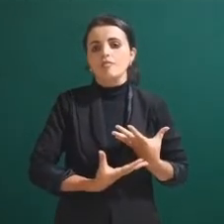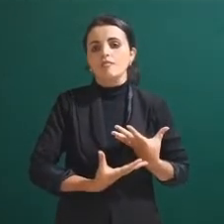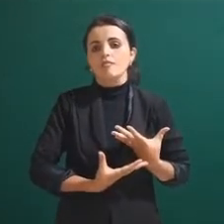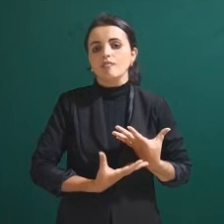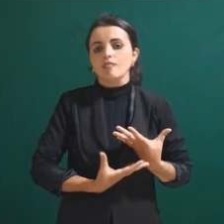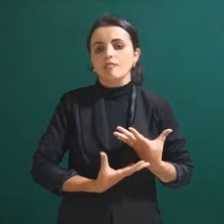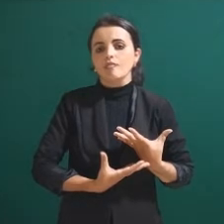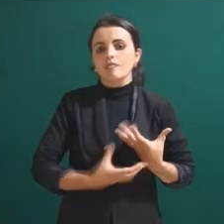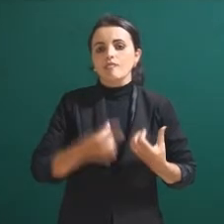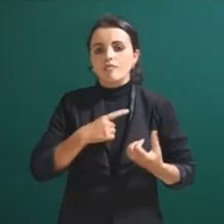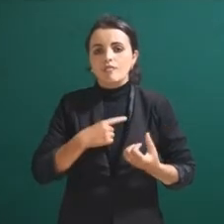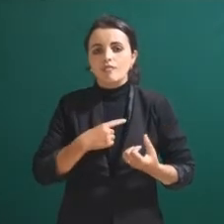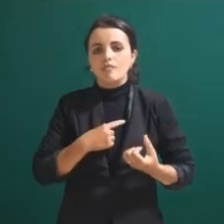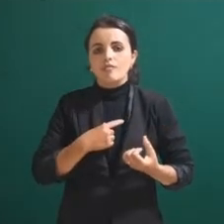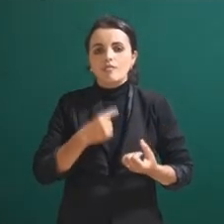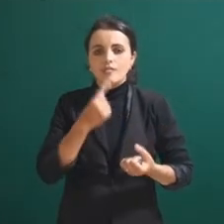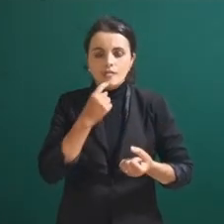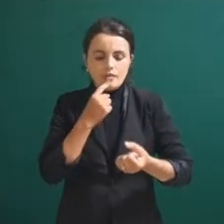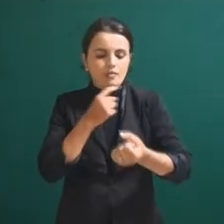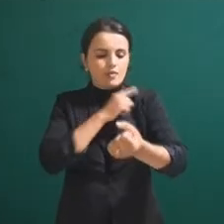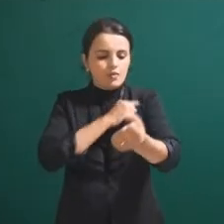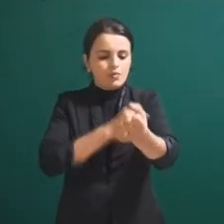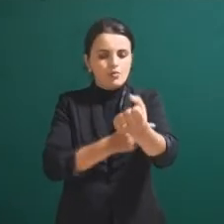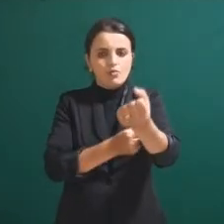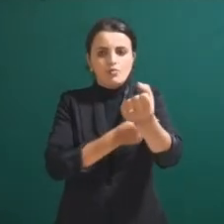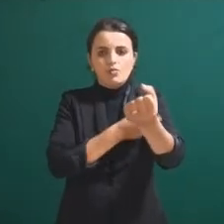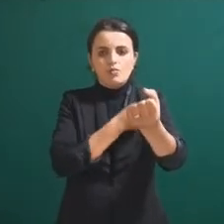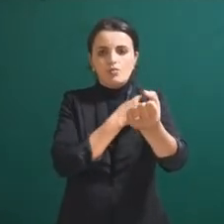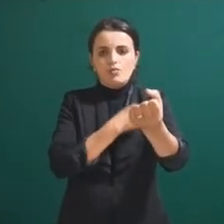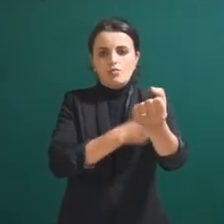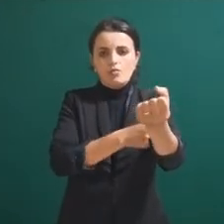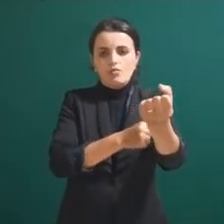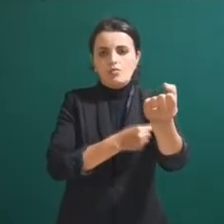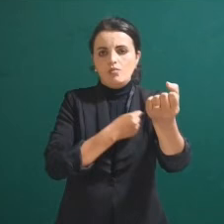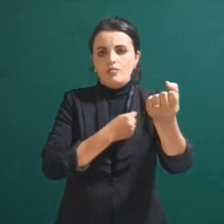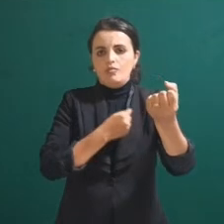delgado, ele é repleto por vasos sanguíneos. Esses vasos sanguíneos,